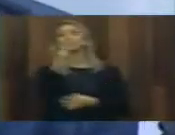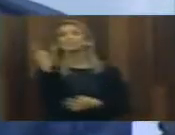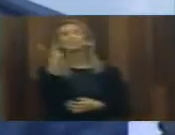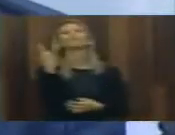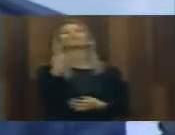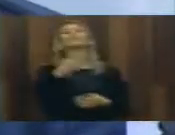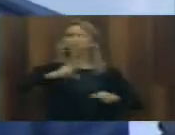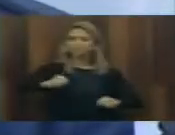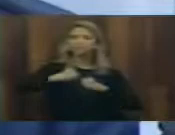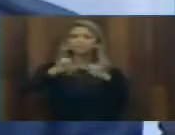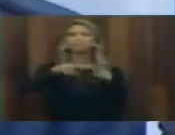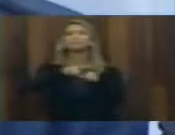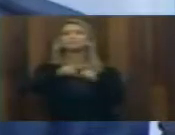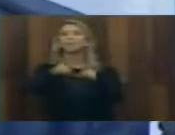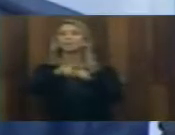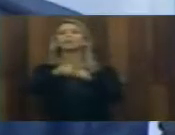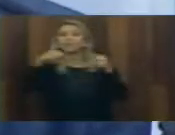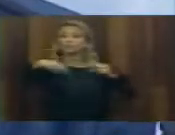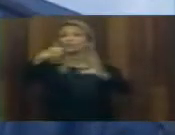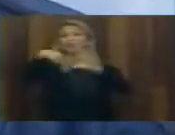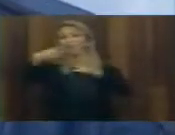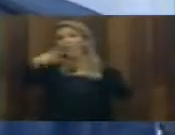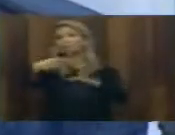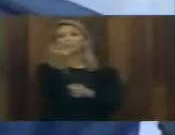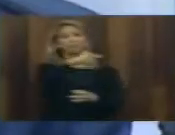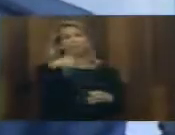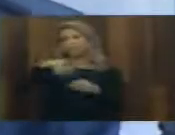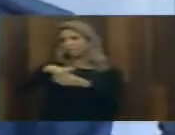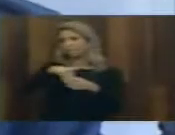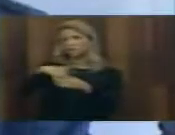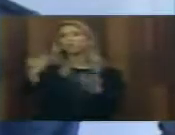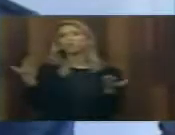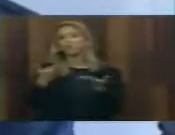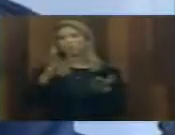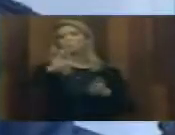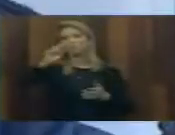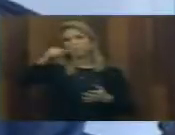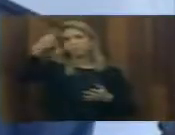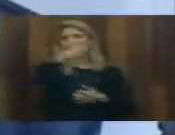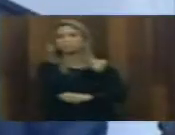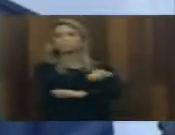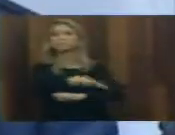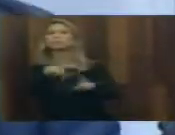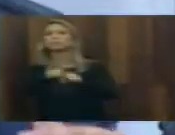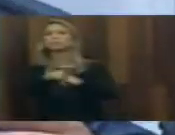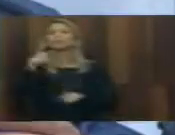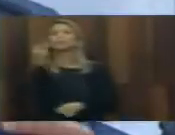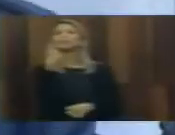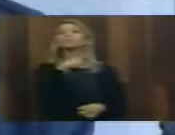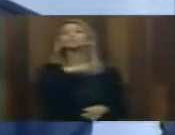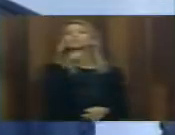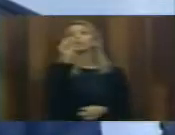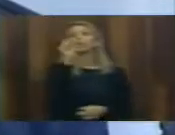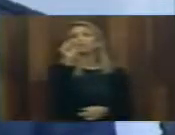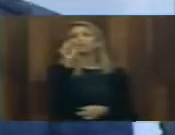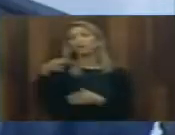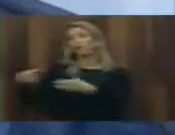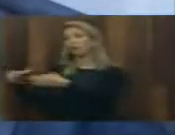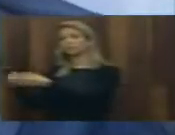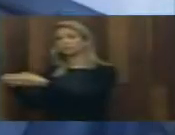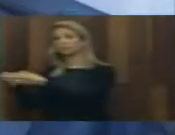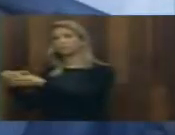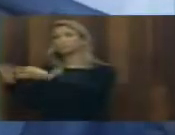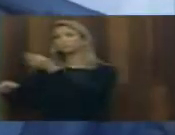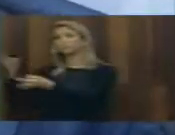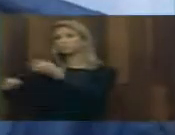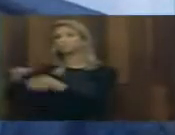aval e com a força da nossa casa, não será votado hoje, mas numa próxima sessão, nós teremos, a gente vai passar pela CCJ, nós